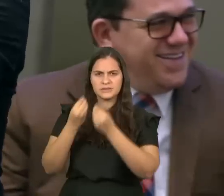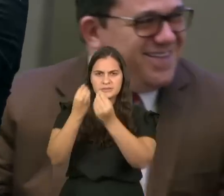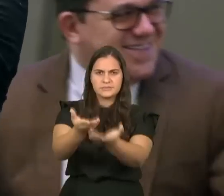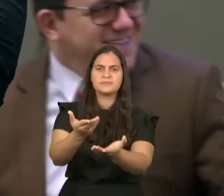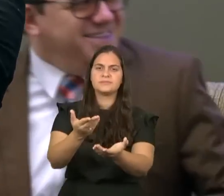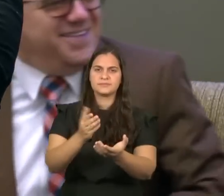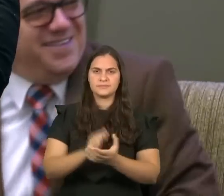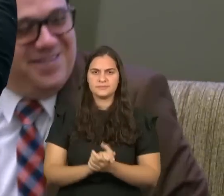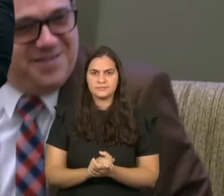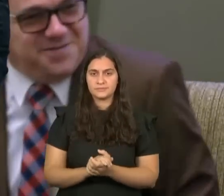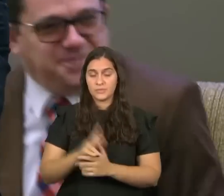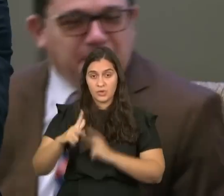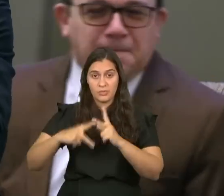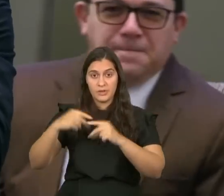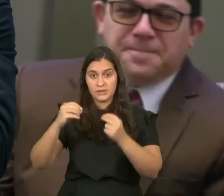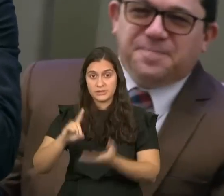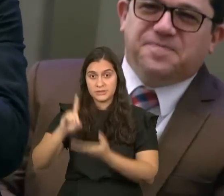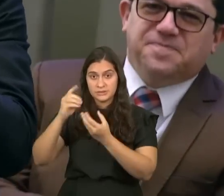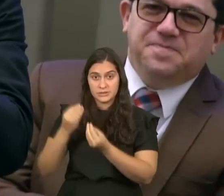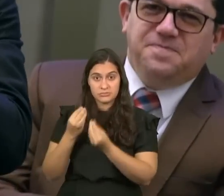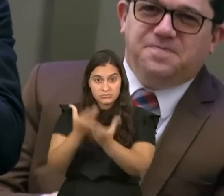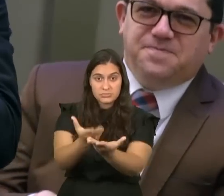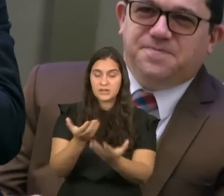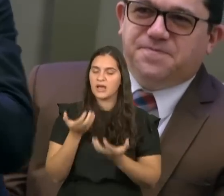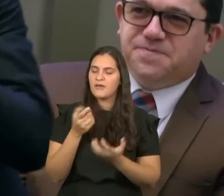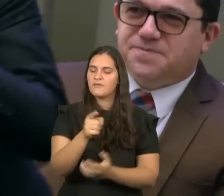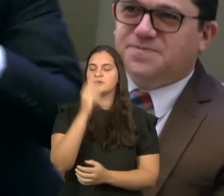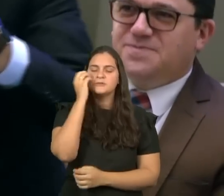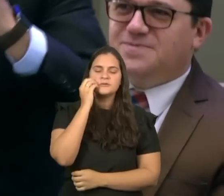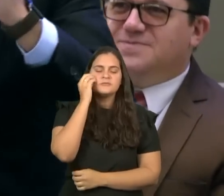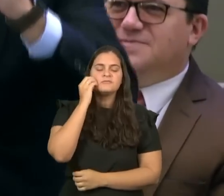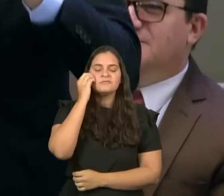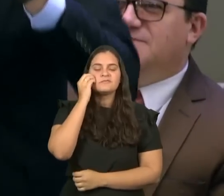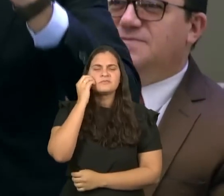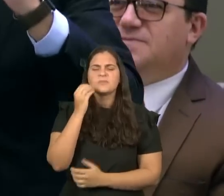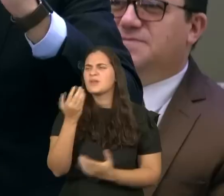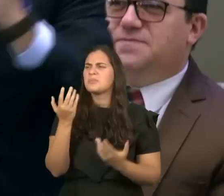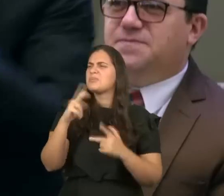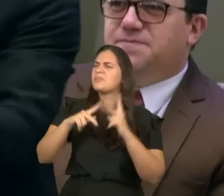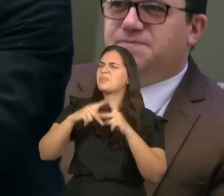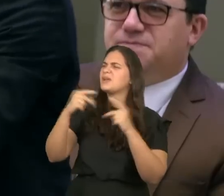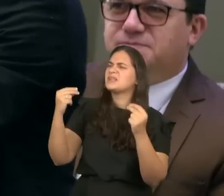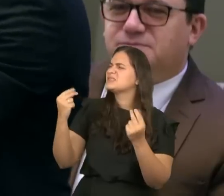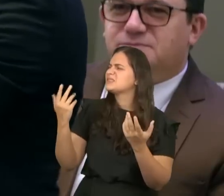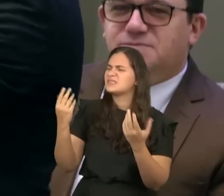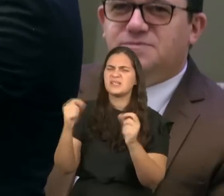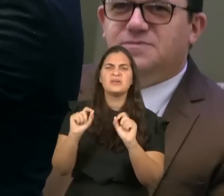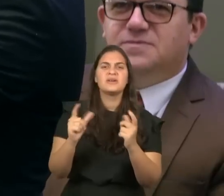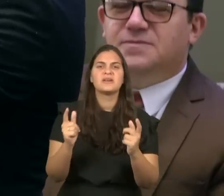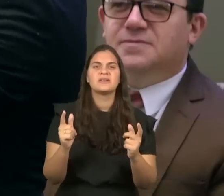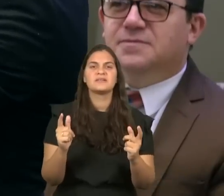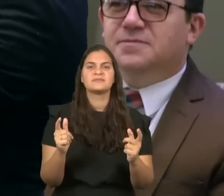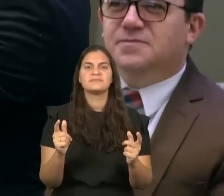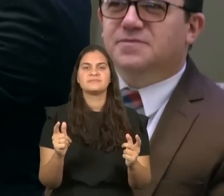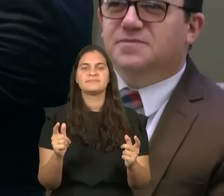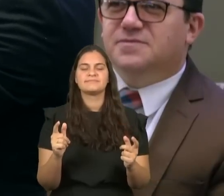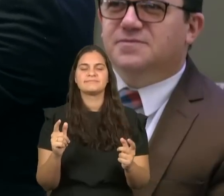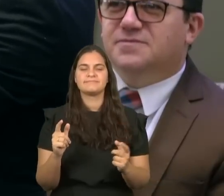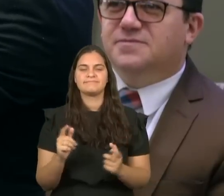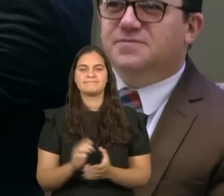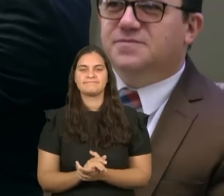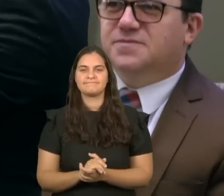o presente que Deus quer que você desfrute e que presente é este pregador assim